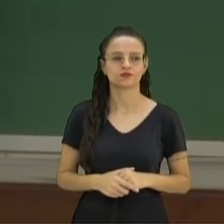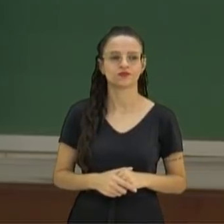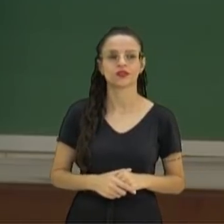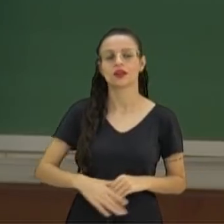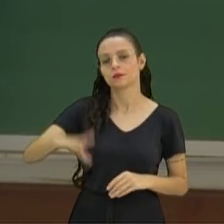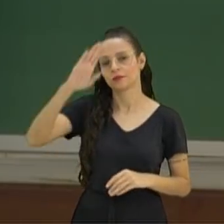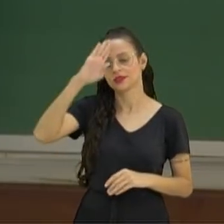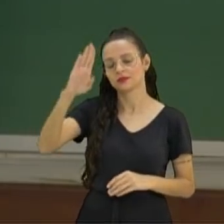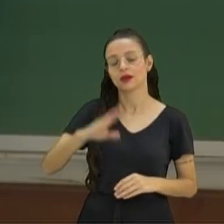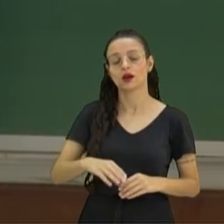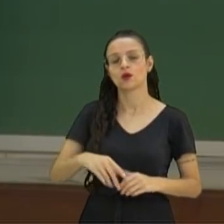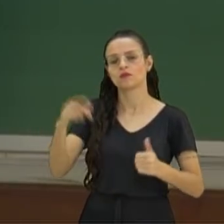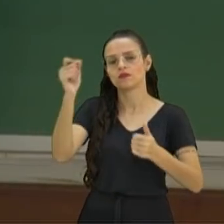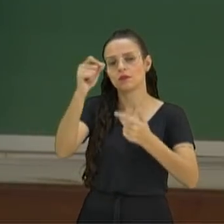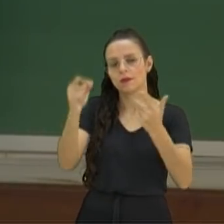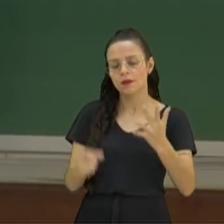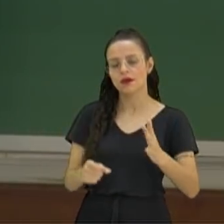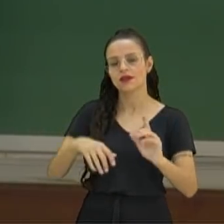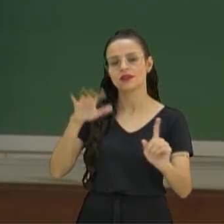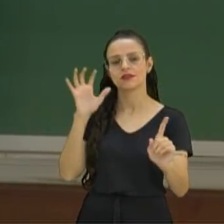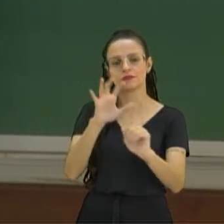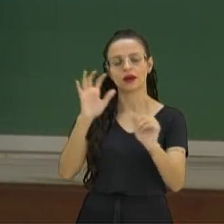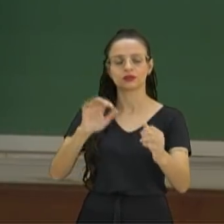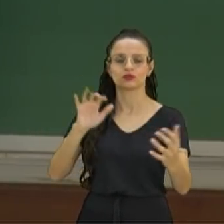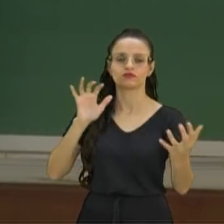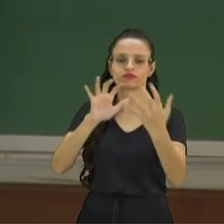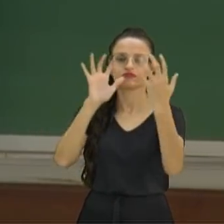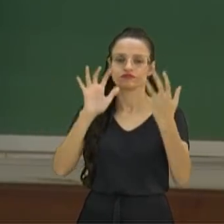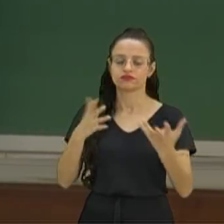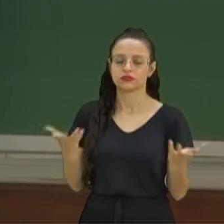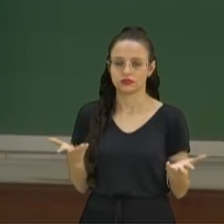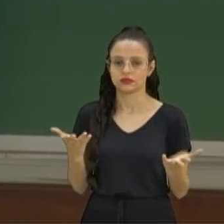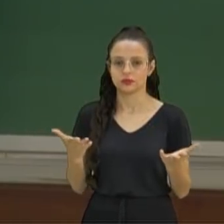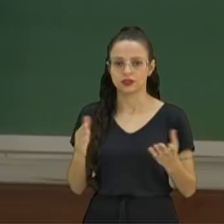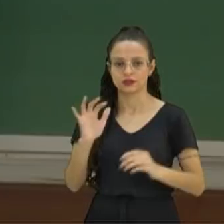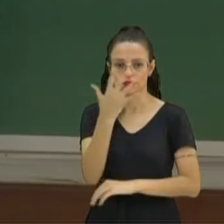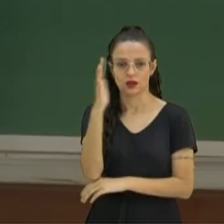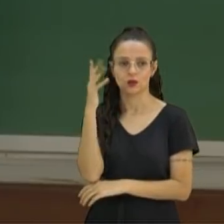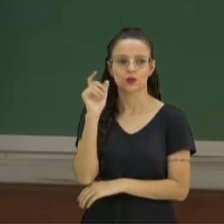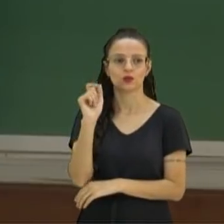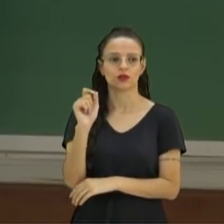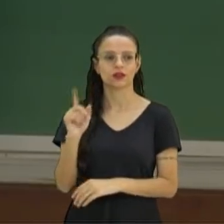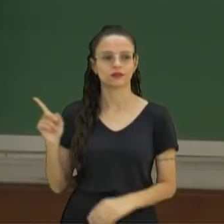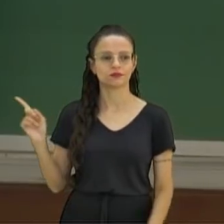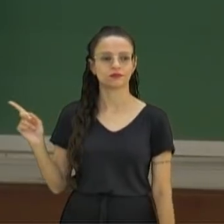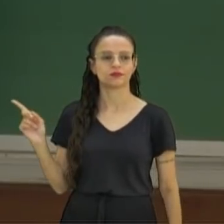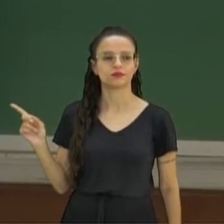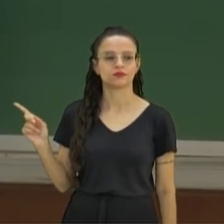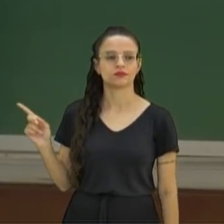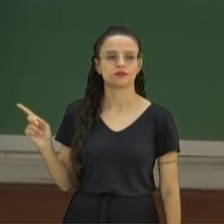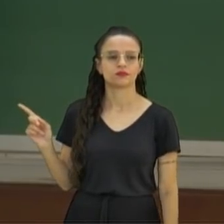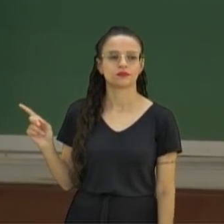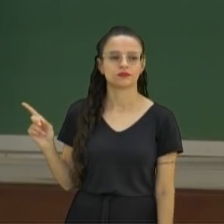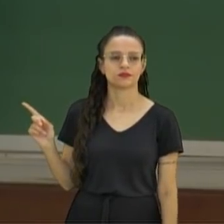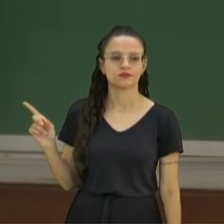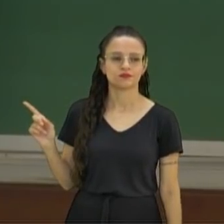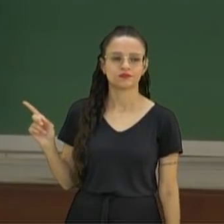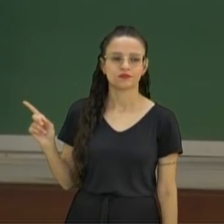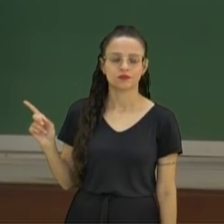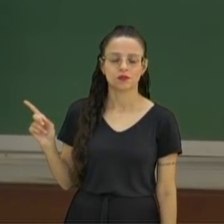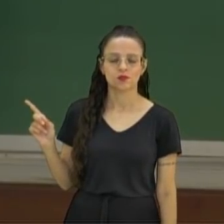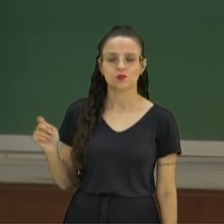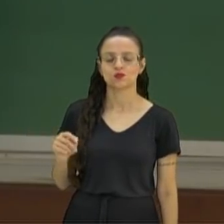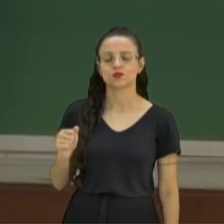os principais impactos ambientais apresentados ali no terceiro quadro, o que nós vamos ter lá no terceiro quadro? A retirada